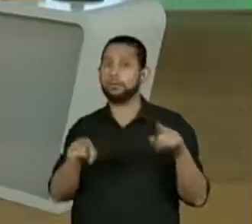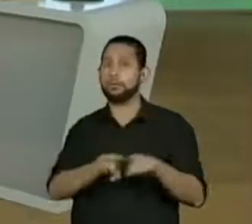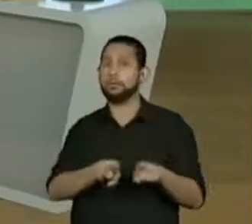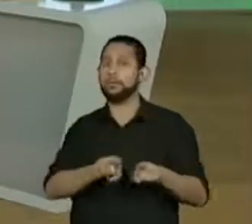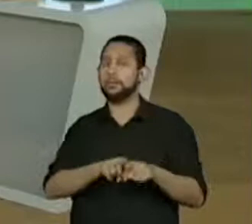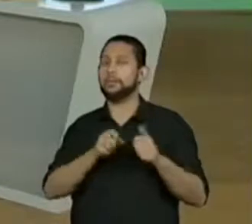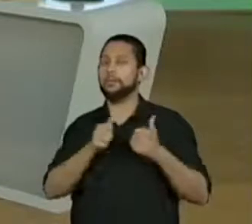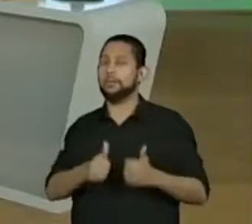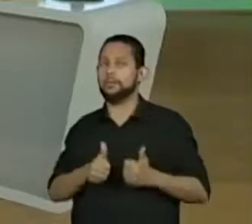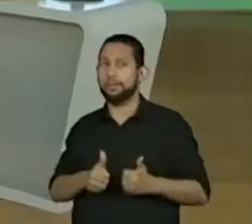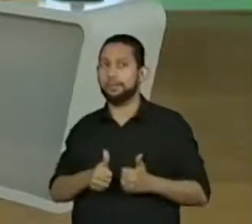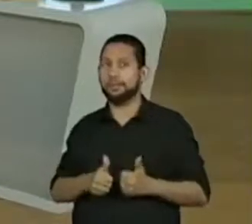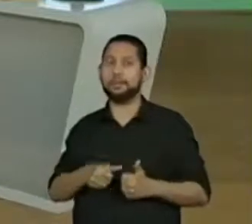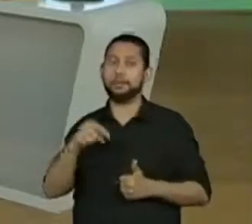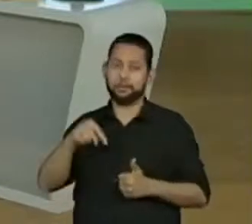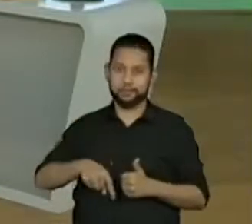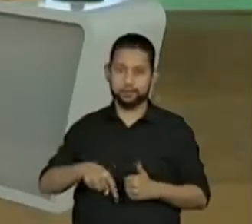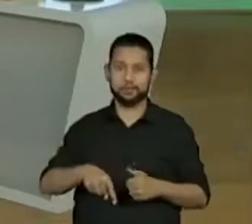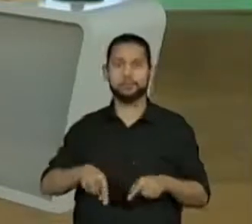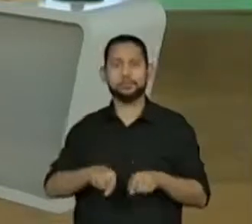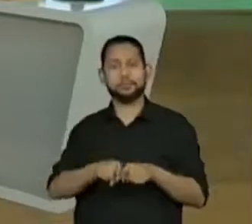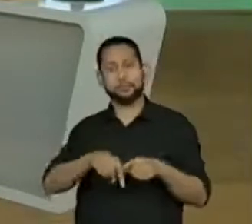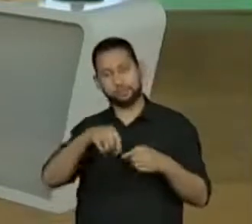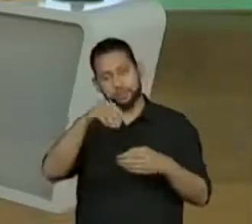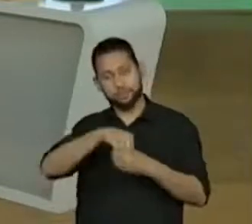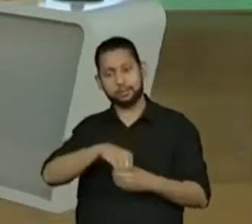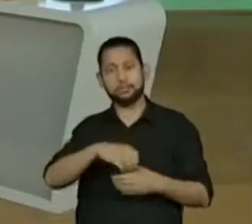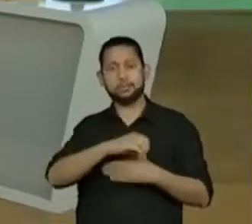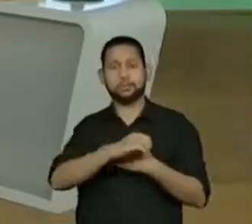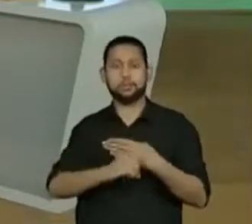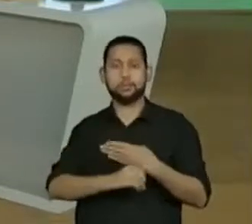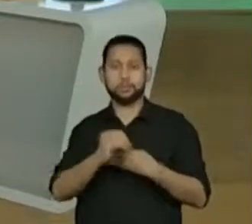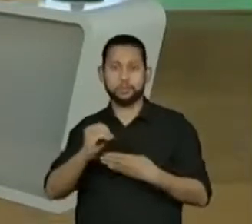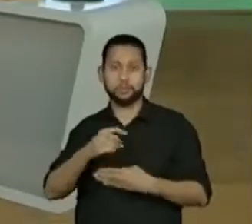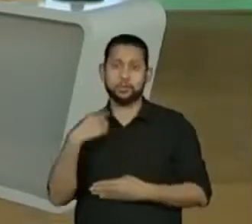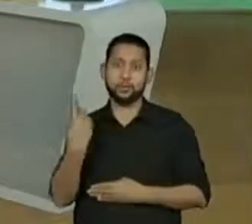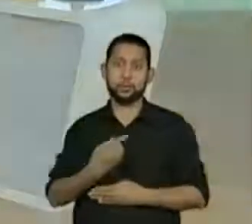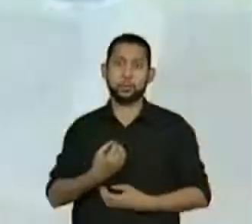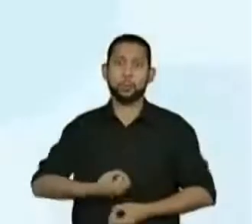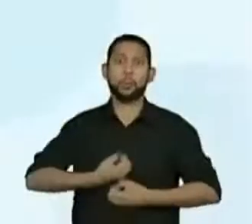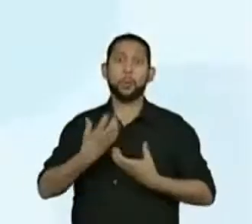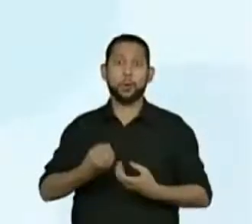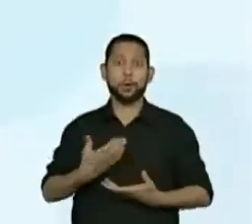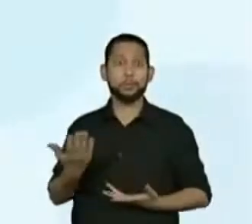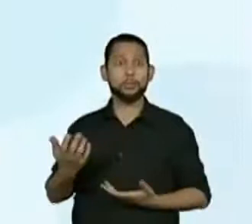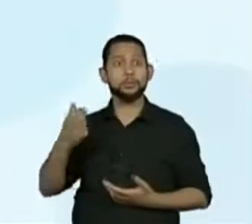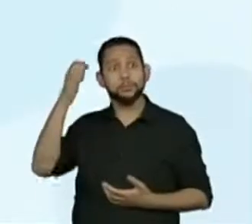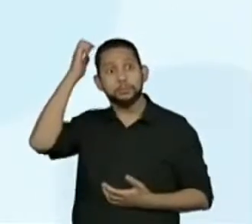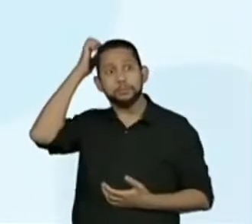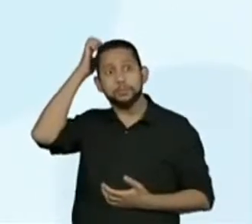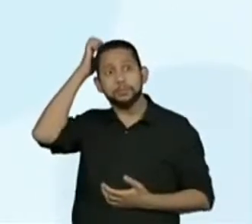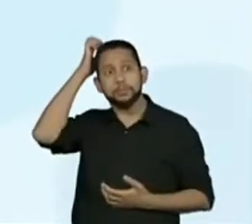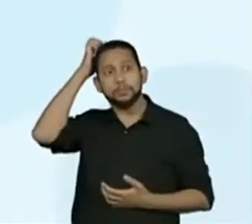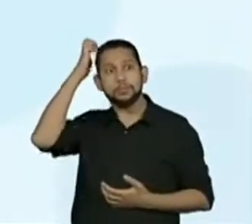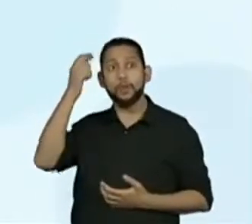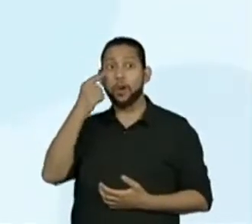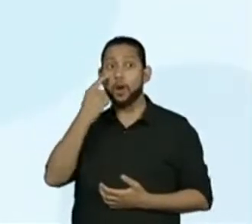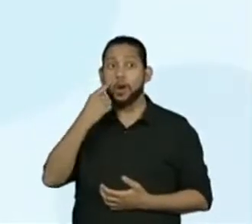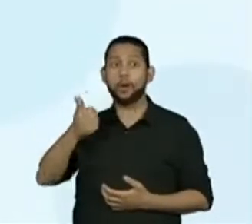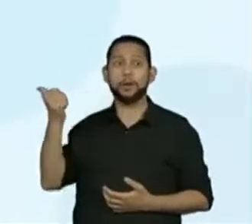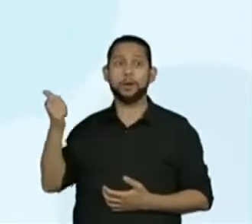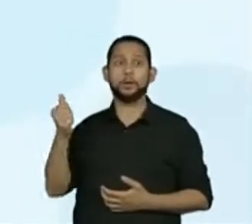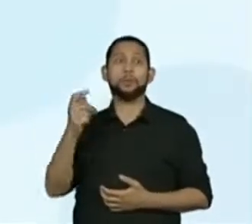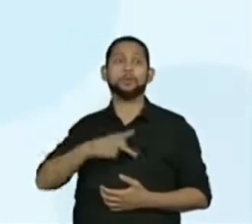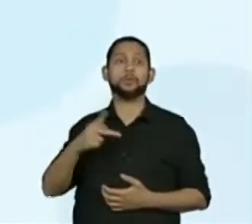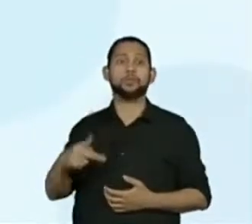e pelo próprio canal do centro de mês nossos poema se alguém já registrou Então vamos lá